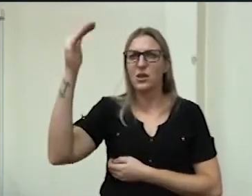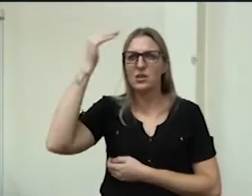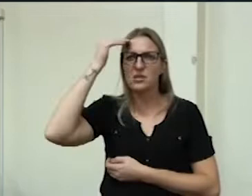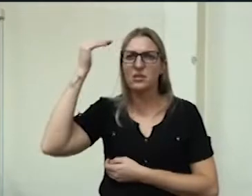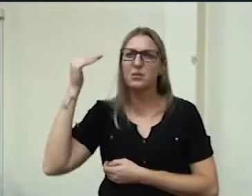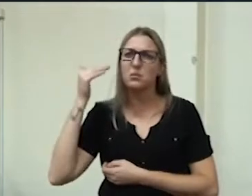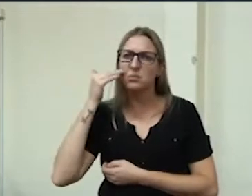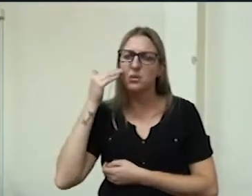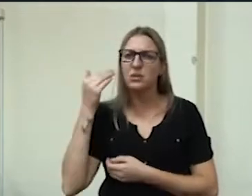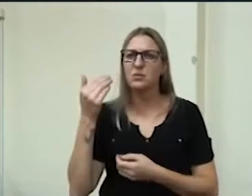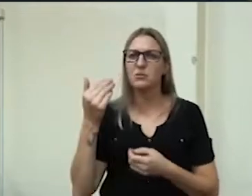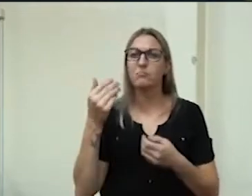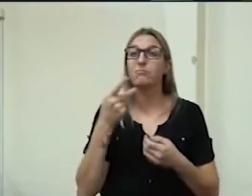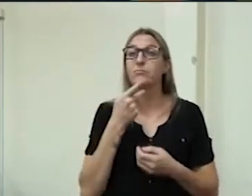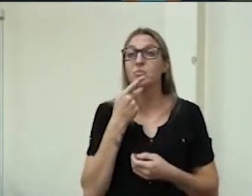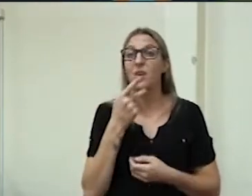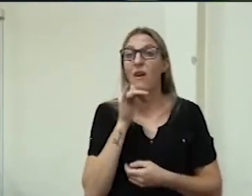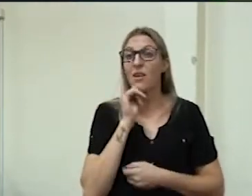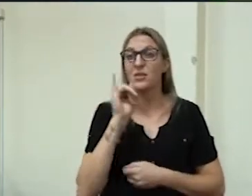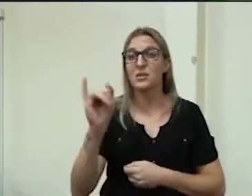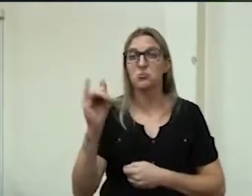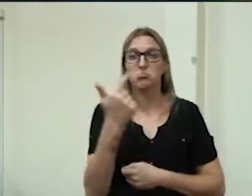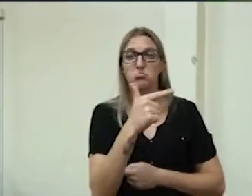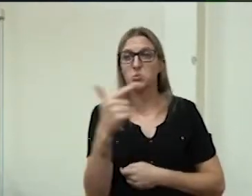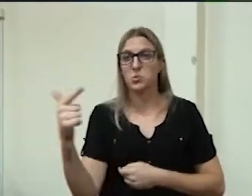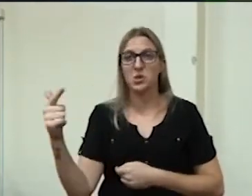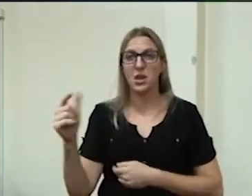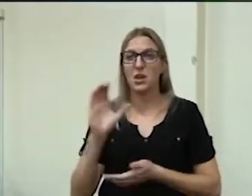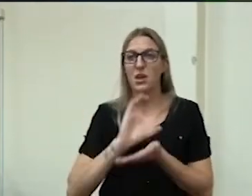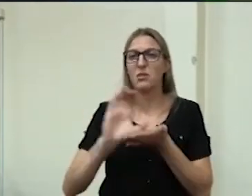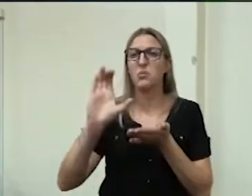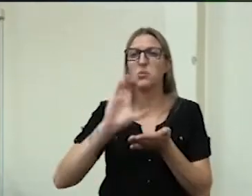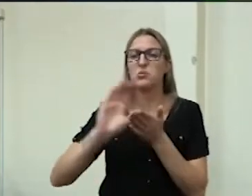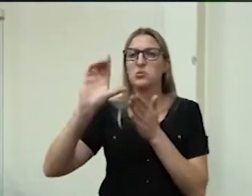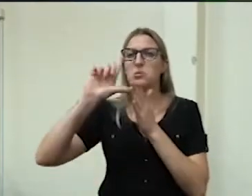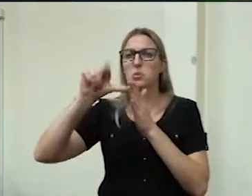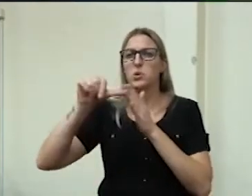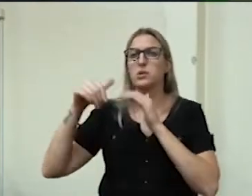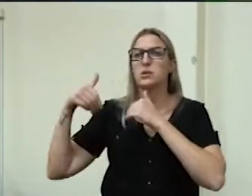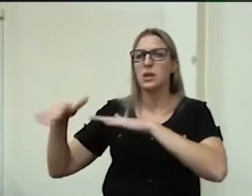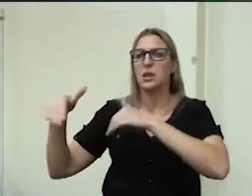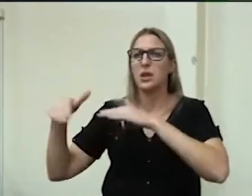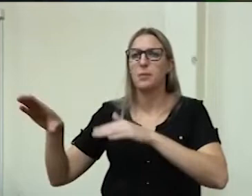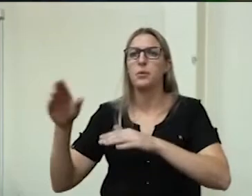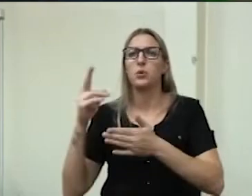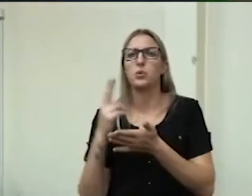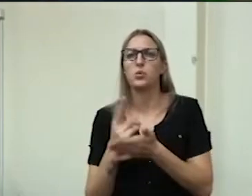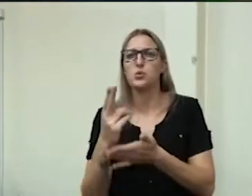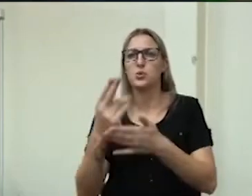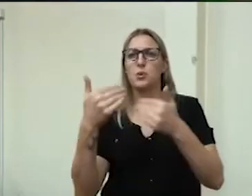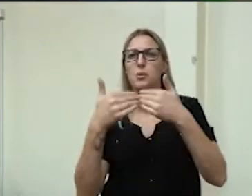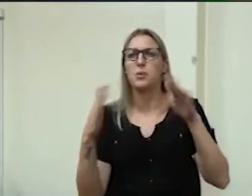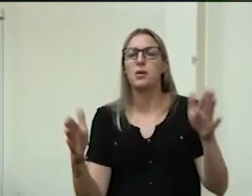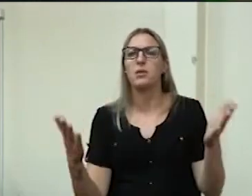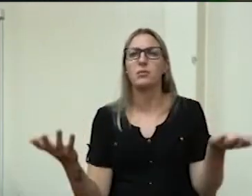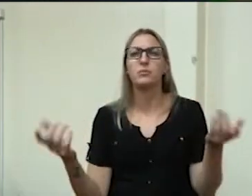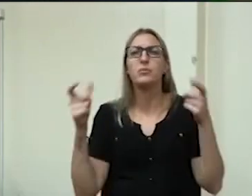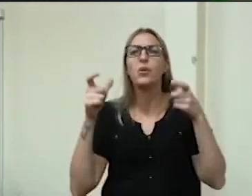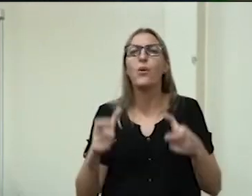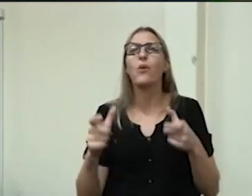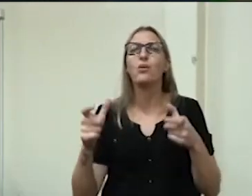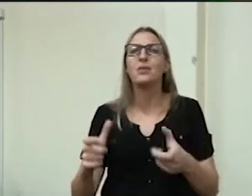não haverá recursos pós-setembro para continuar com as atividades. Aonde a gente vai colocar esses milhões de